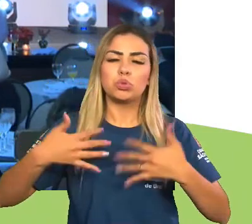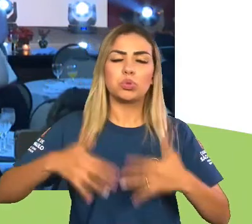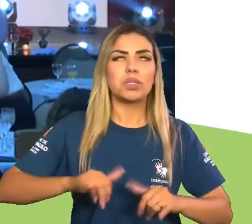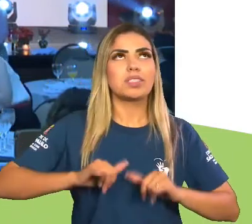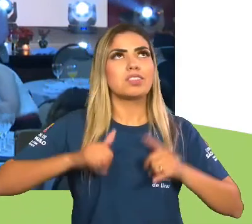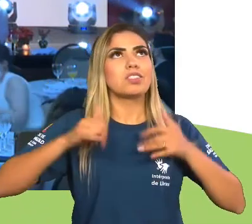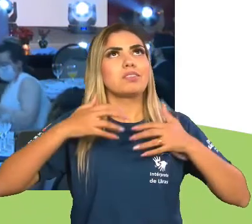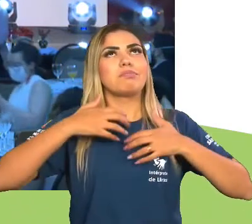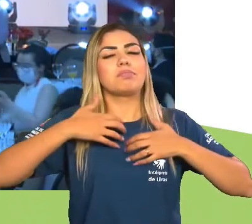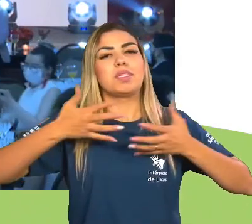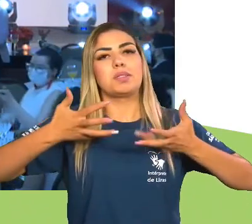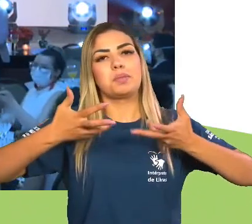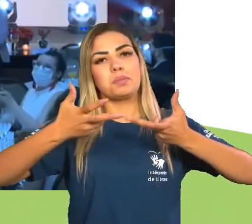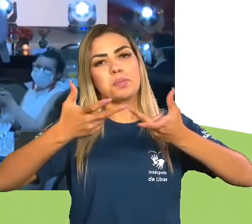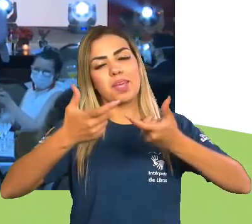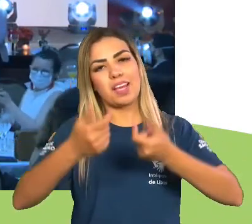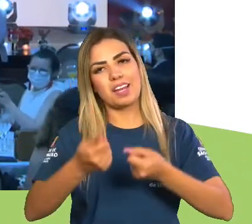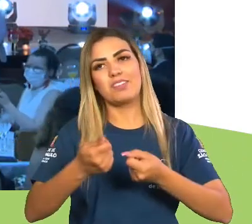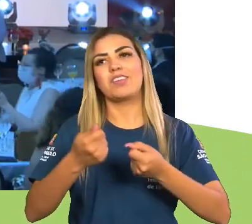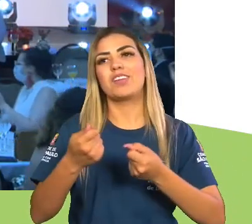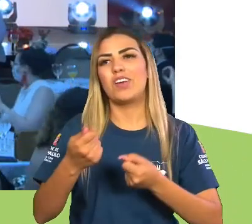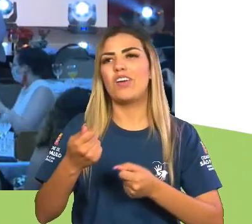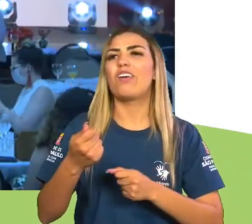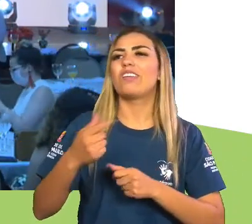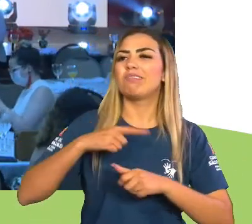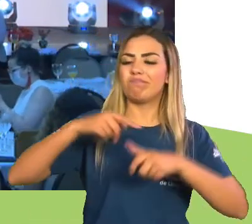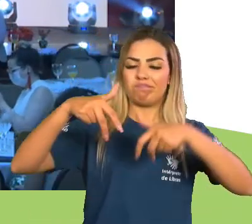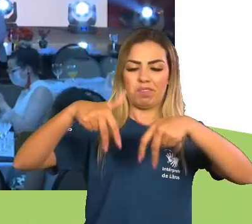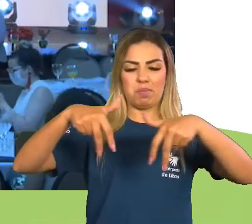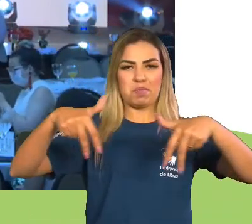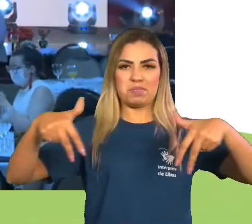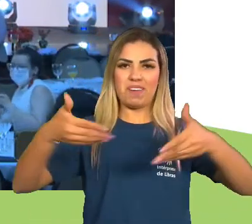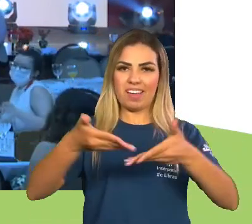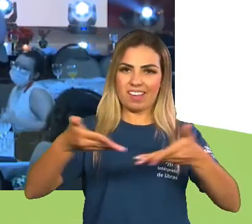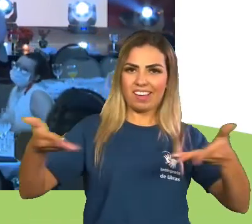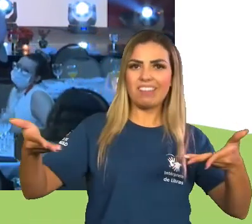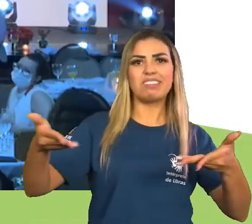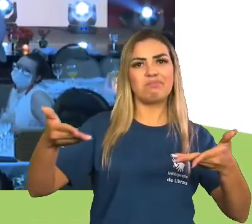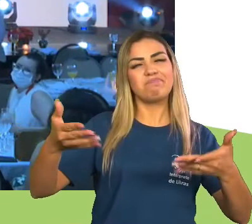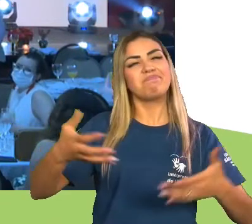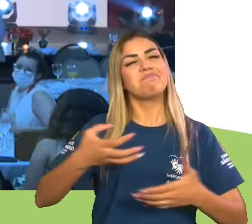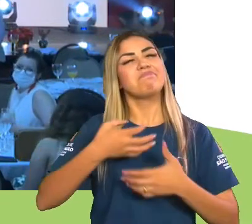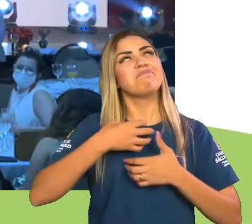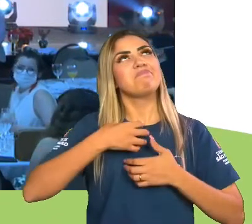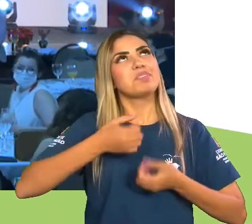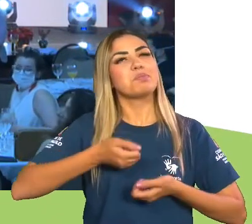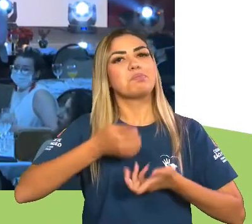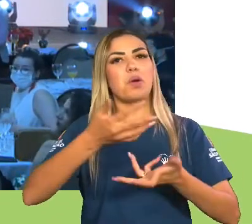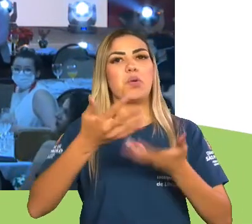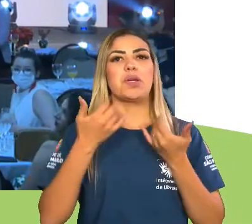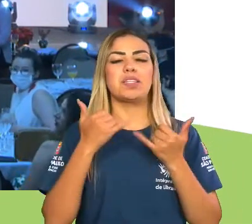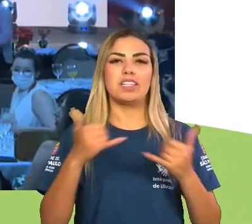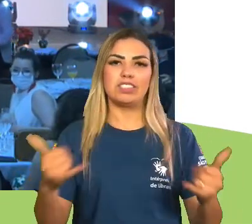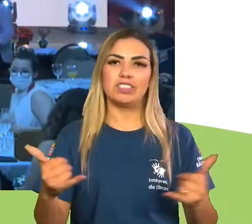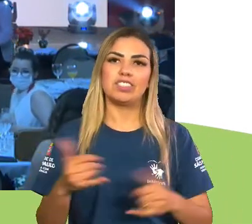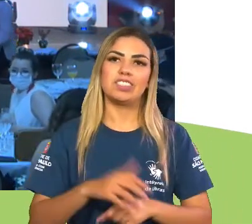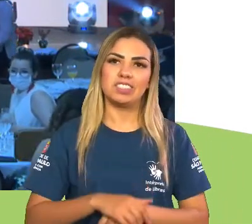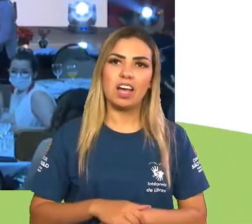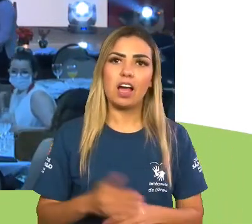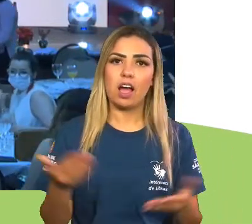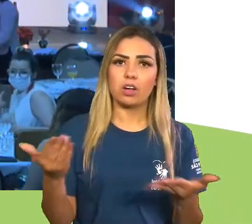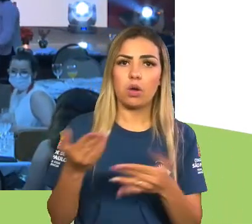incrível que o Carlinhos, que a Débora, que o Augusto, que o Gustavo, todos eles trouxeram aqui pra gente. Olha aqui, os